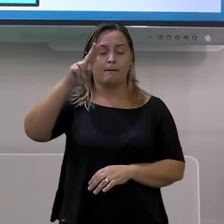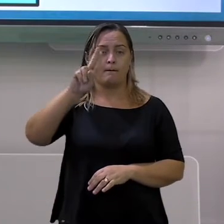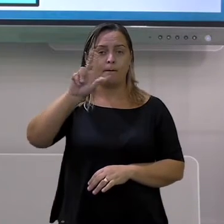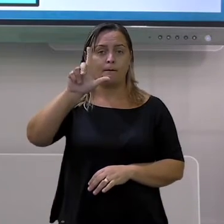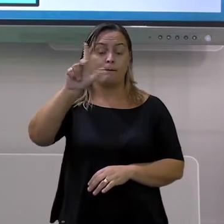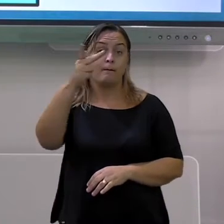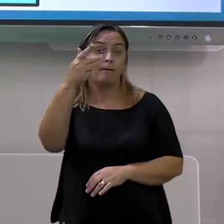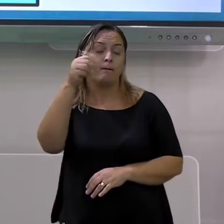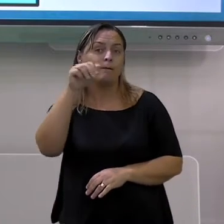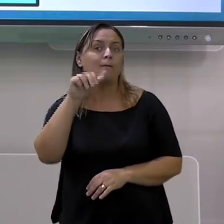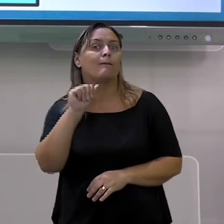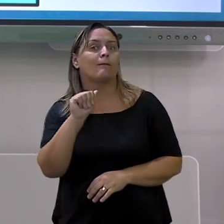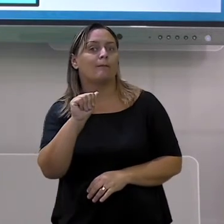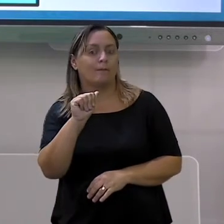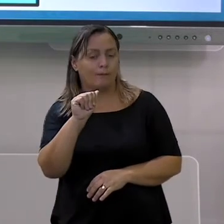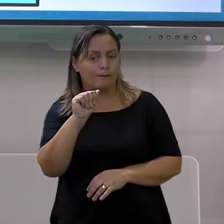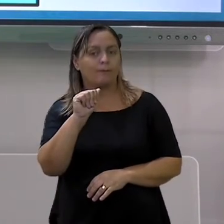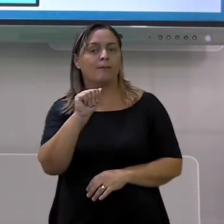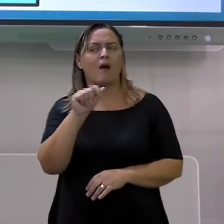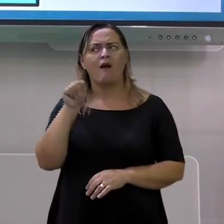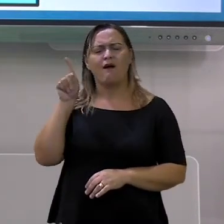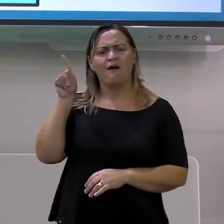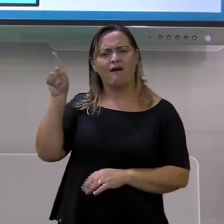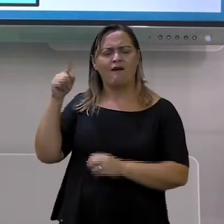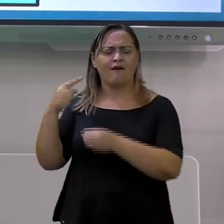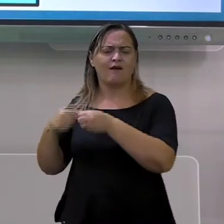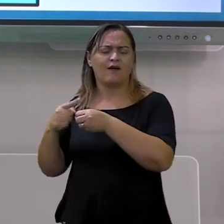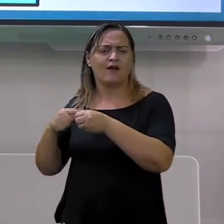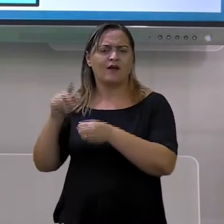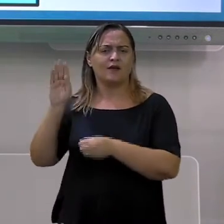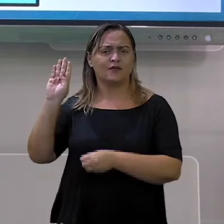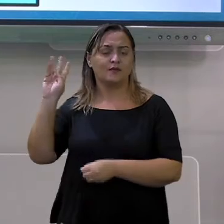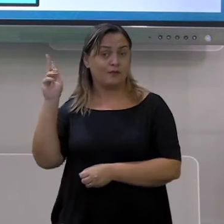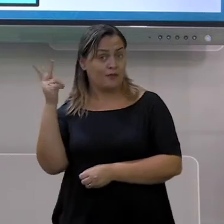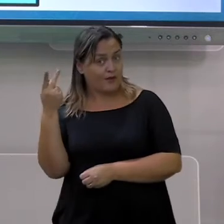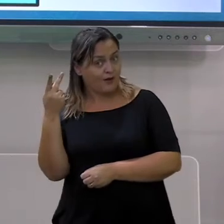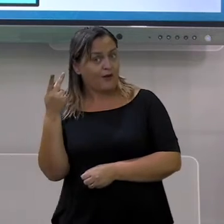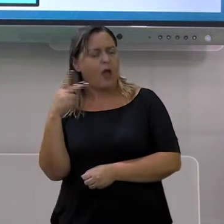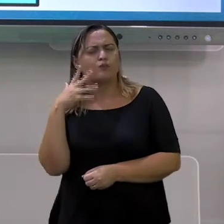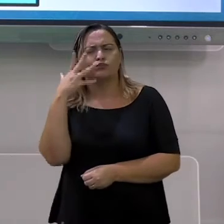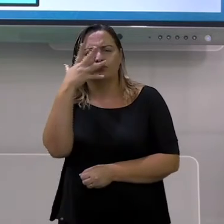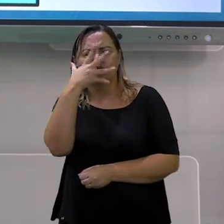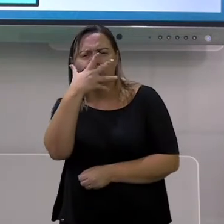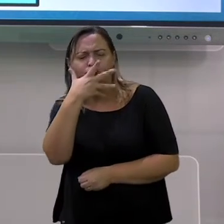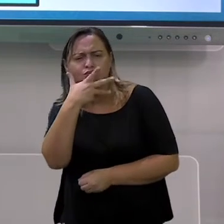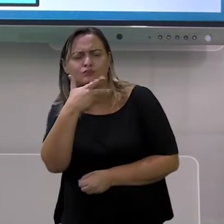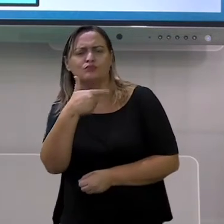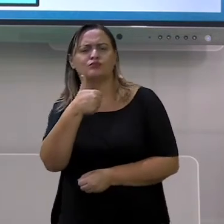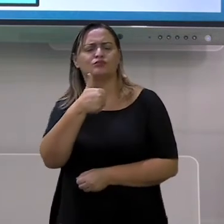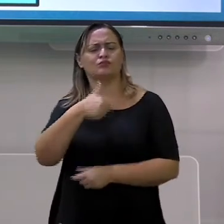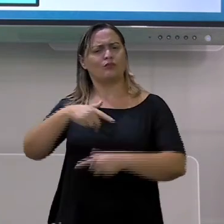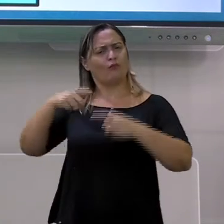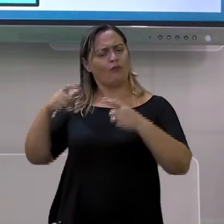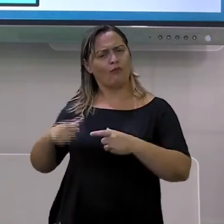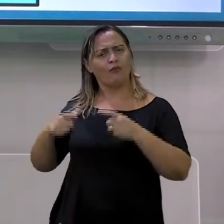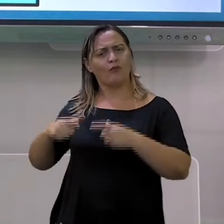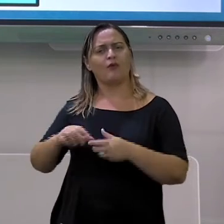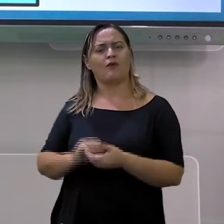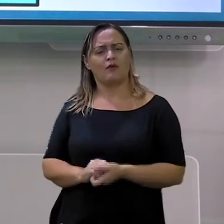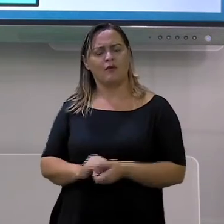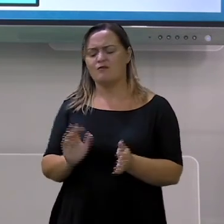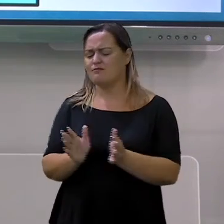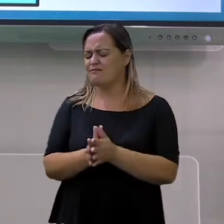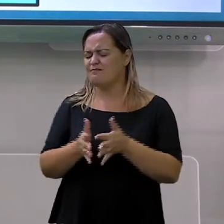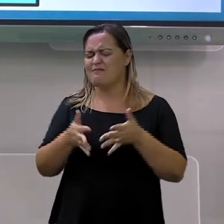Lindo, maravilhoso, quem já teve oportunidade de ir. Eu nessas férias fui, conheci, é